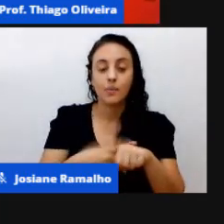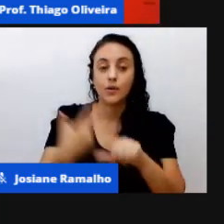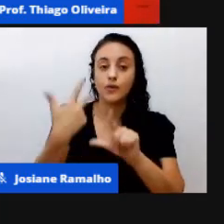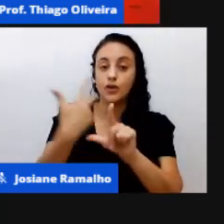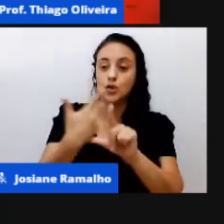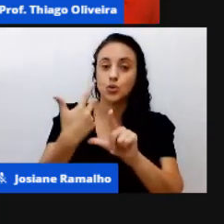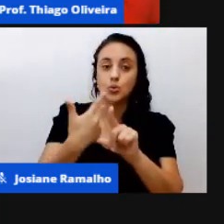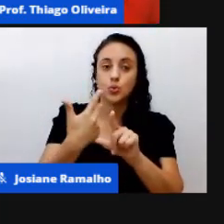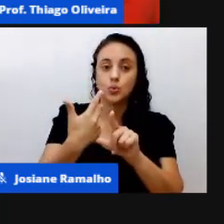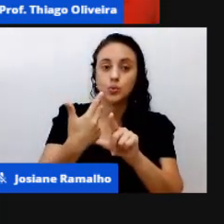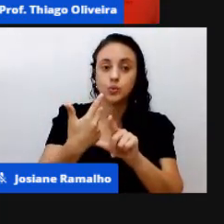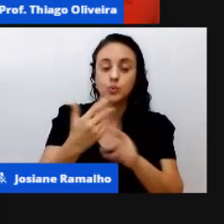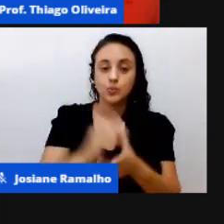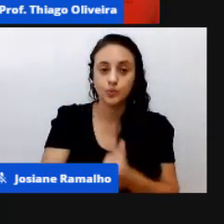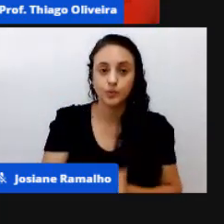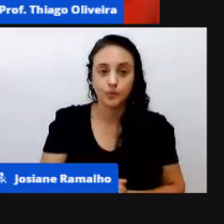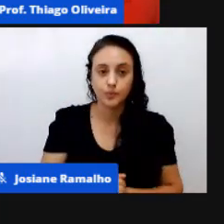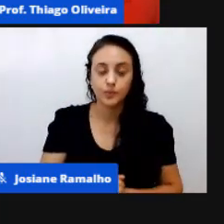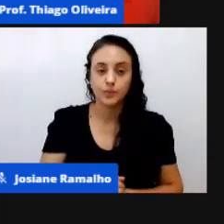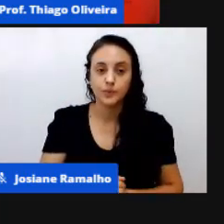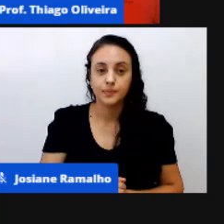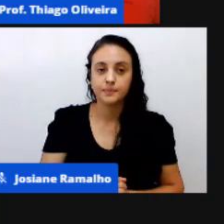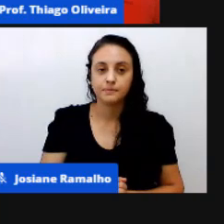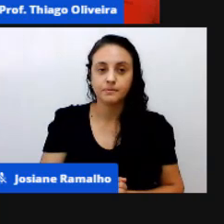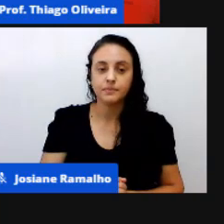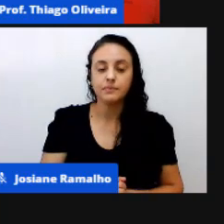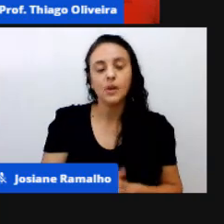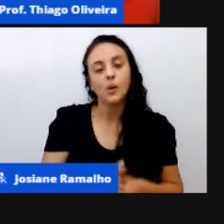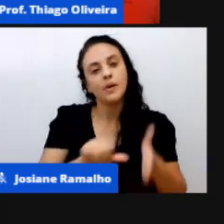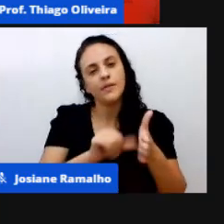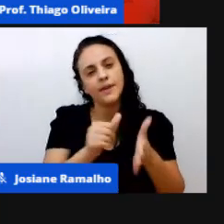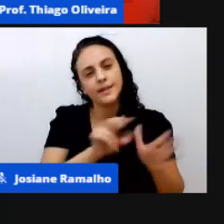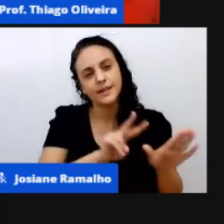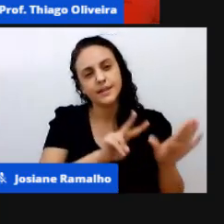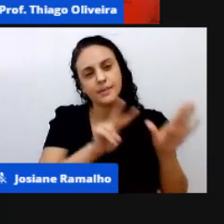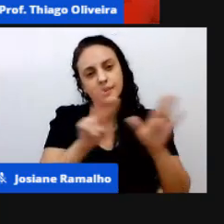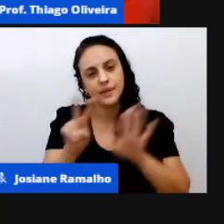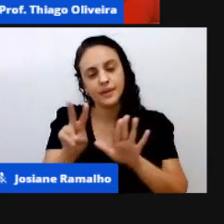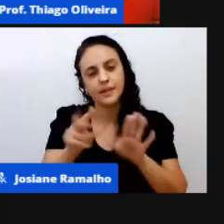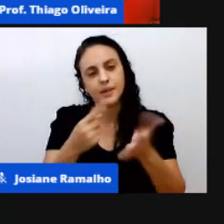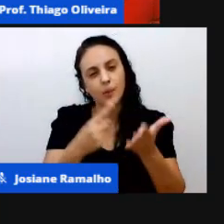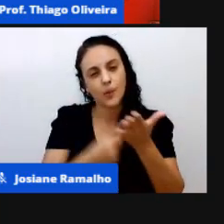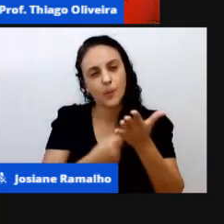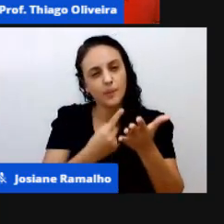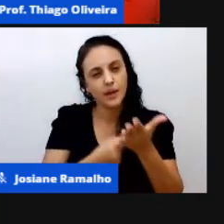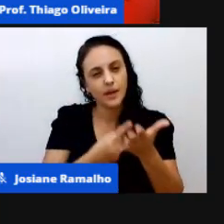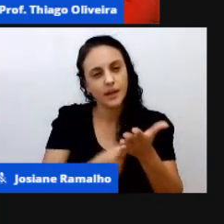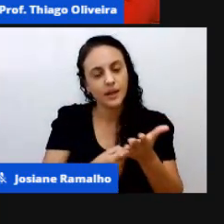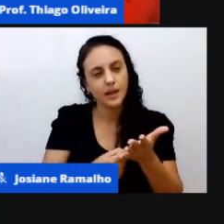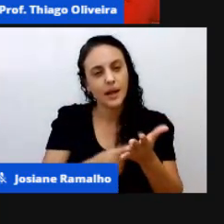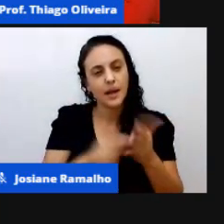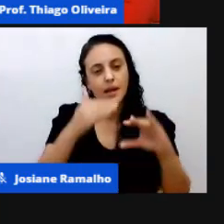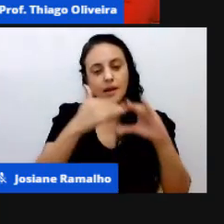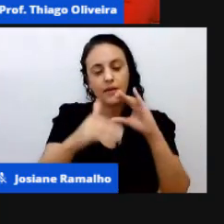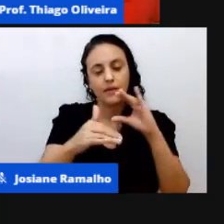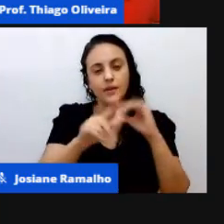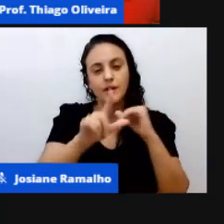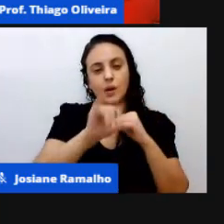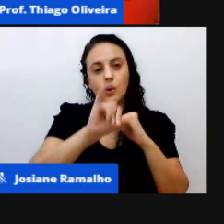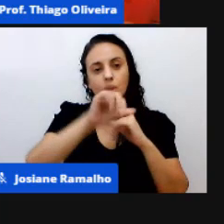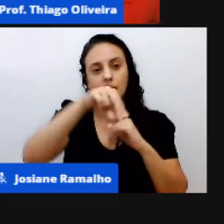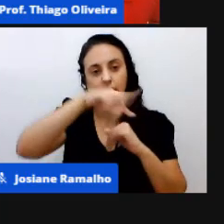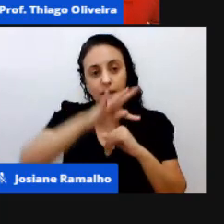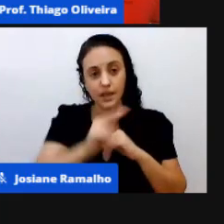presencial seria a aula online. Então, uma vez por semana, pelo menos, você marca ali, coloca o link, faz o link no